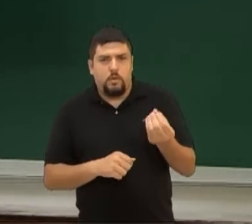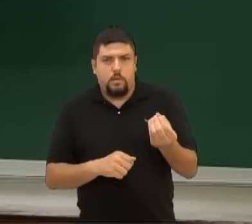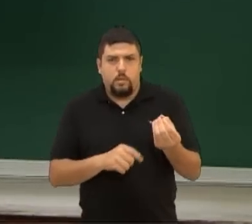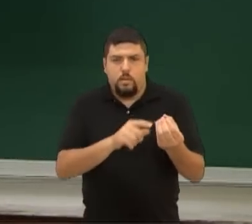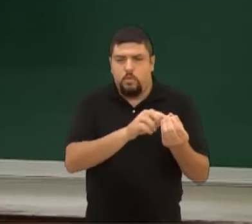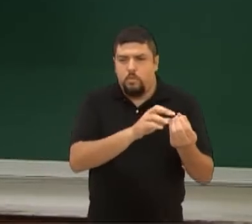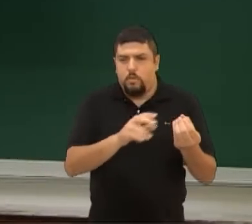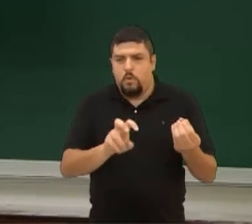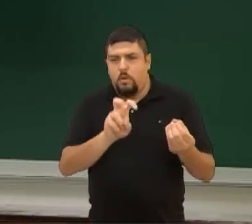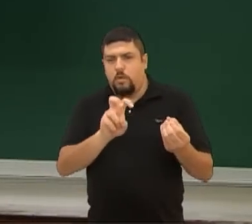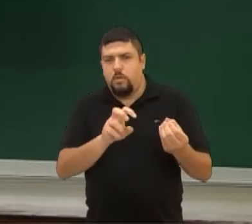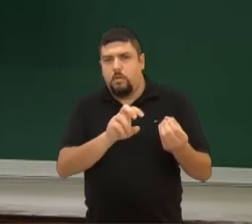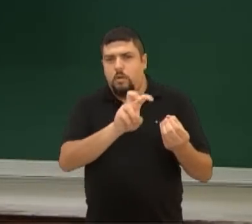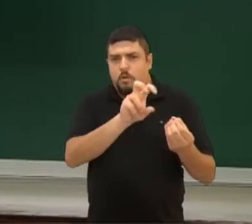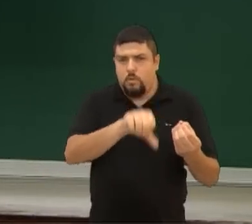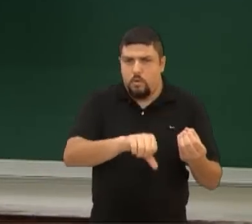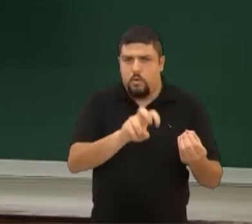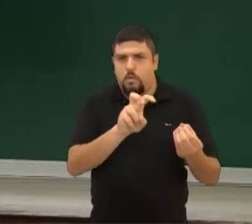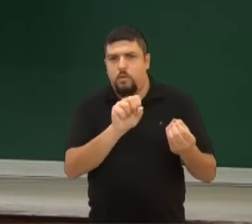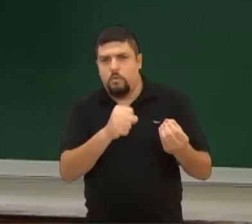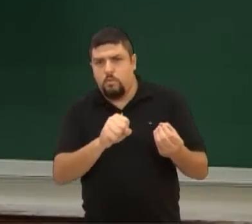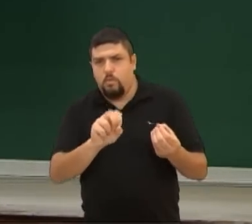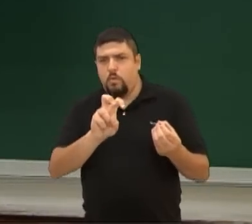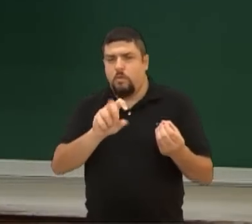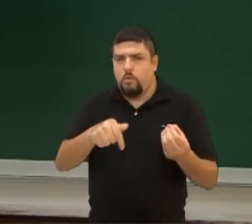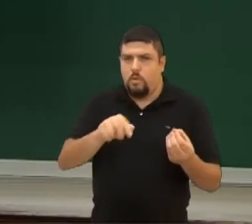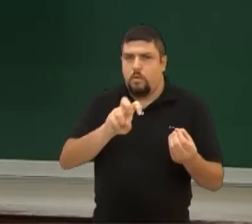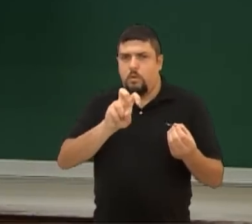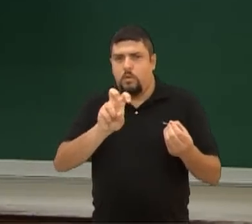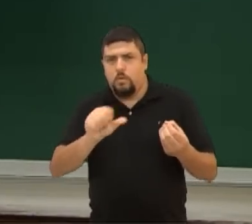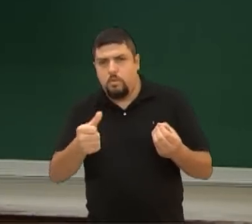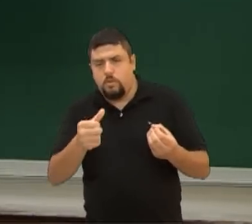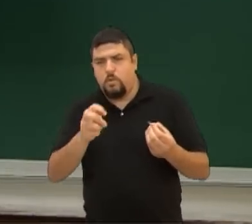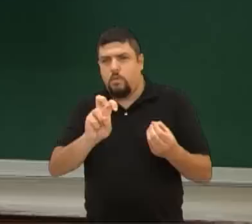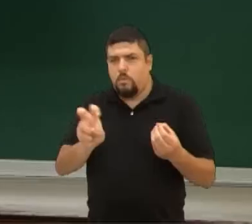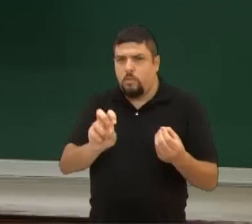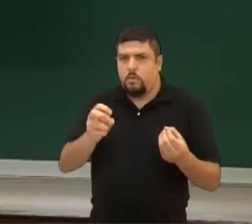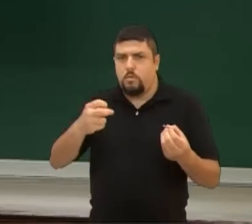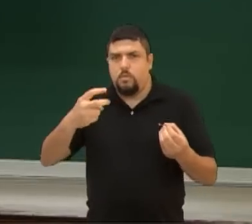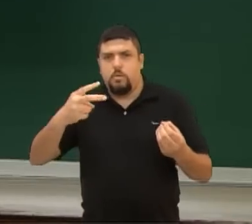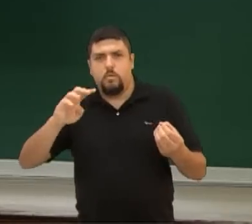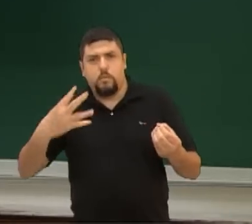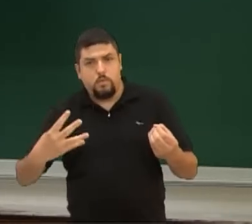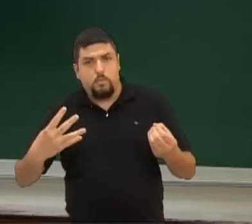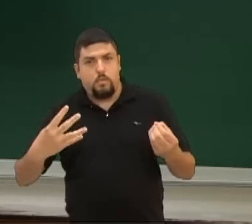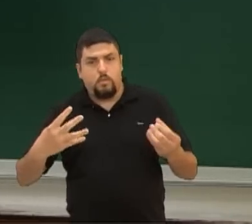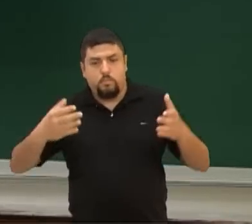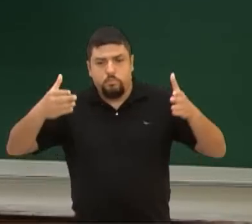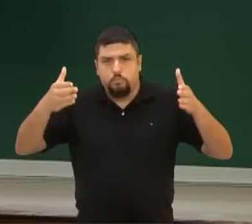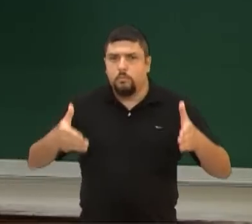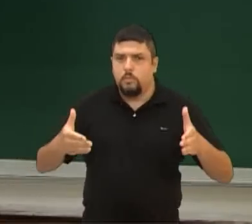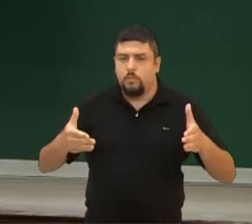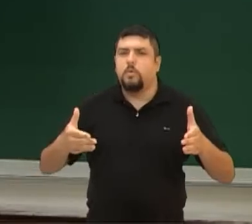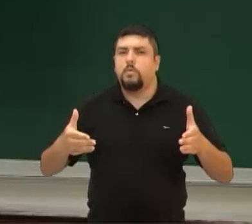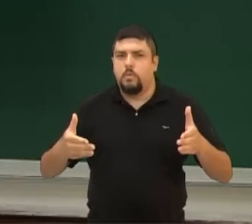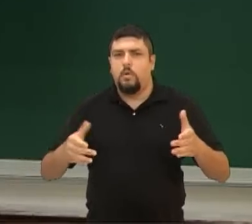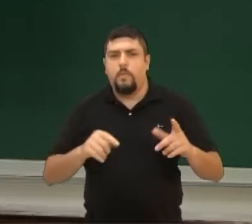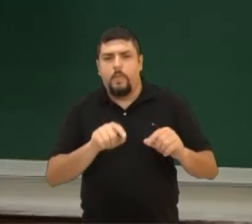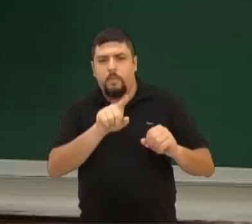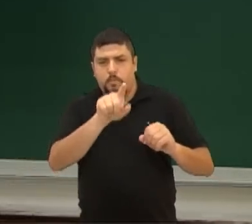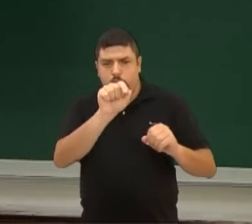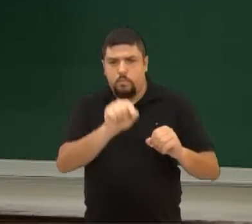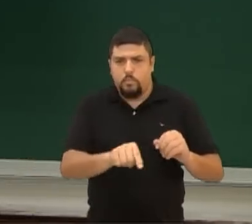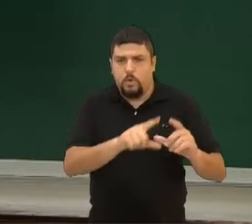60, 59, 58, né? Ali que é a sequência do fatorial, decrescer, né? Nos